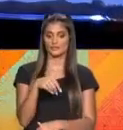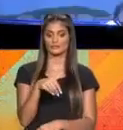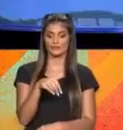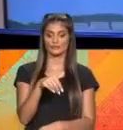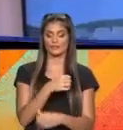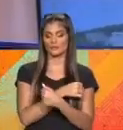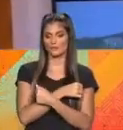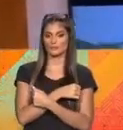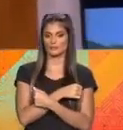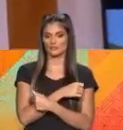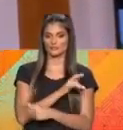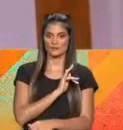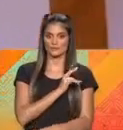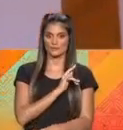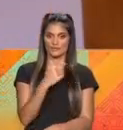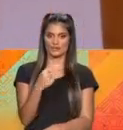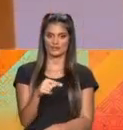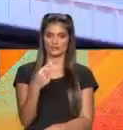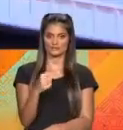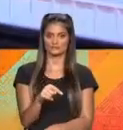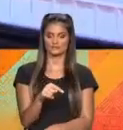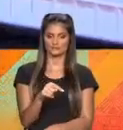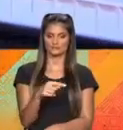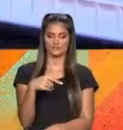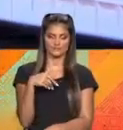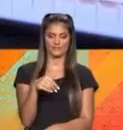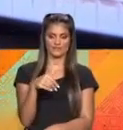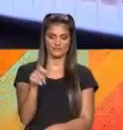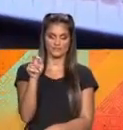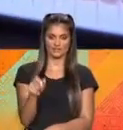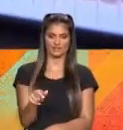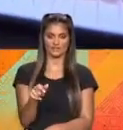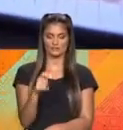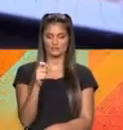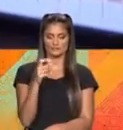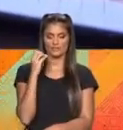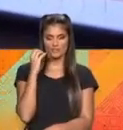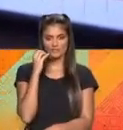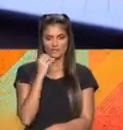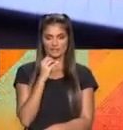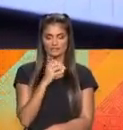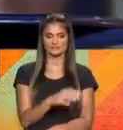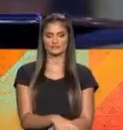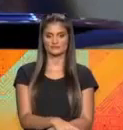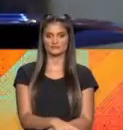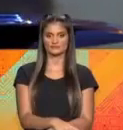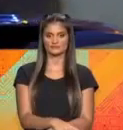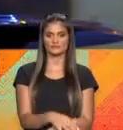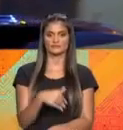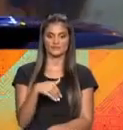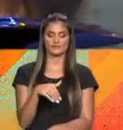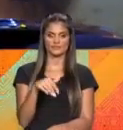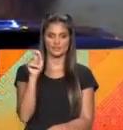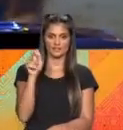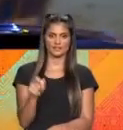grande abraço, o amor que tenho para dar. Lá vai ele, devagarinho, lá vai